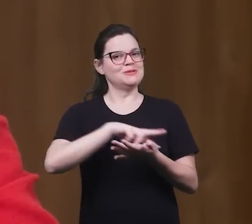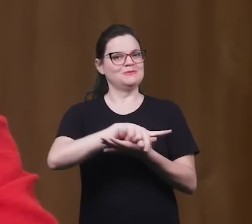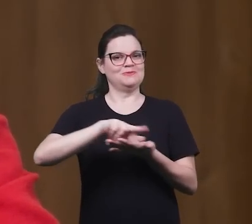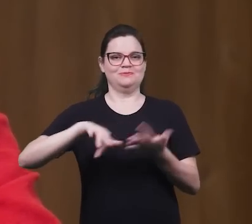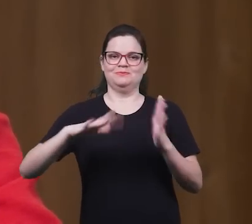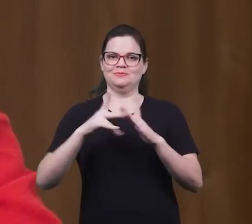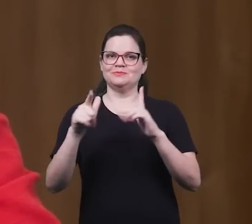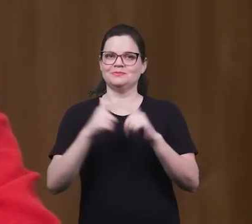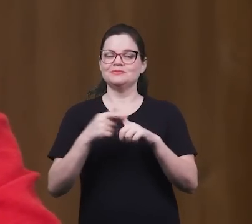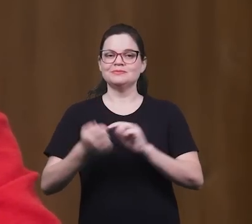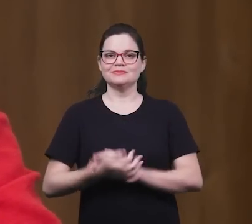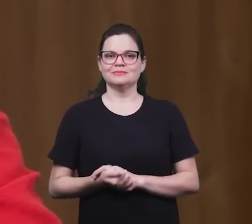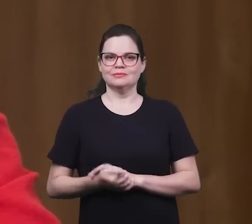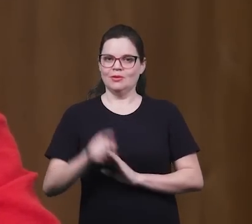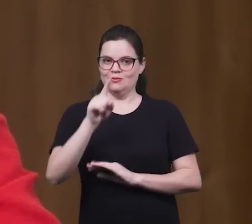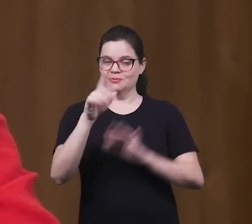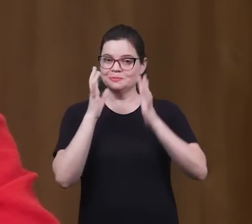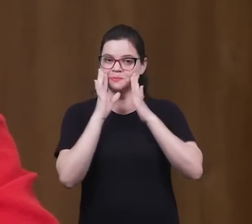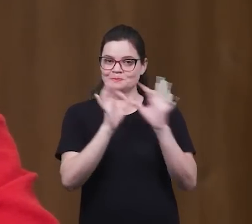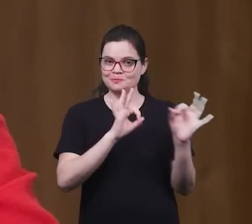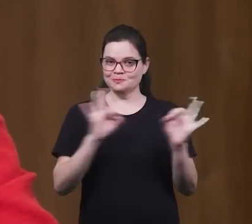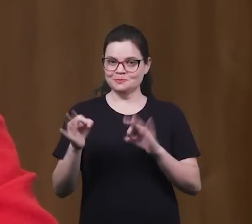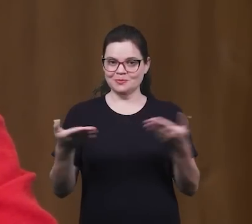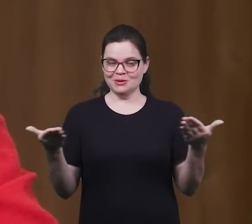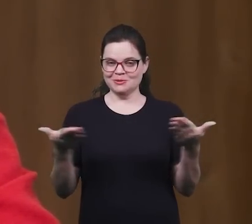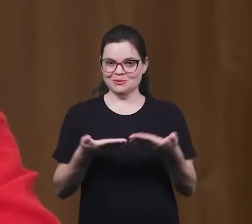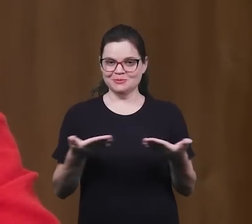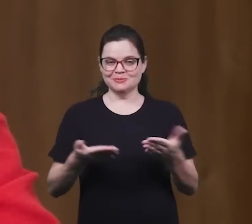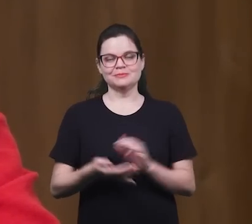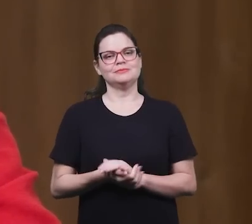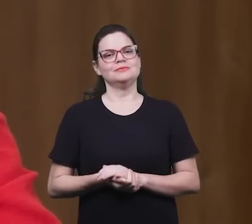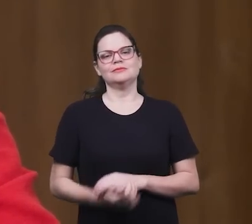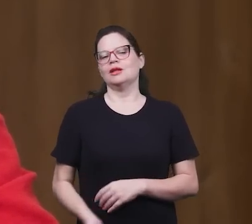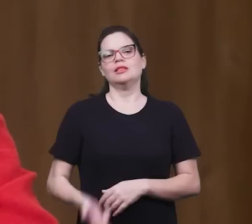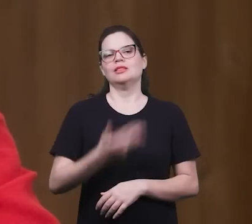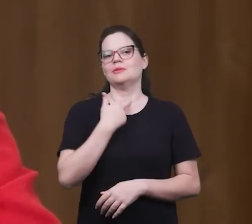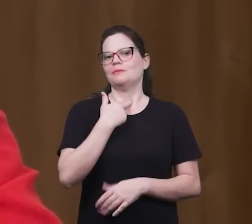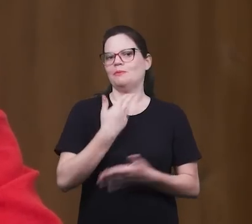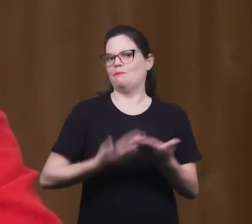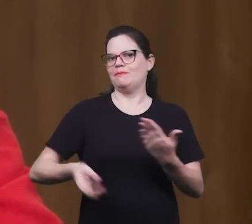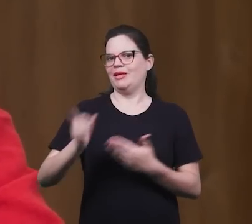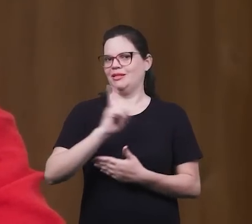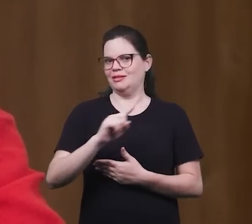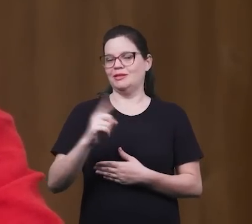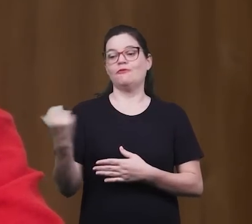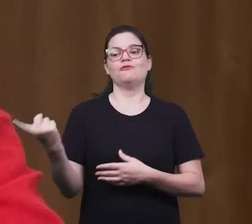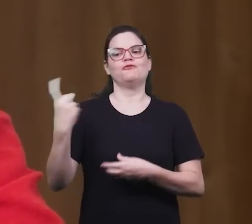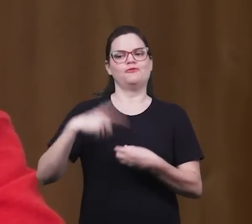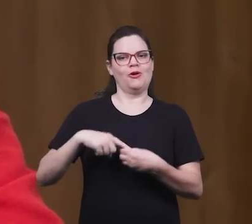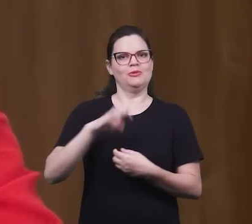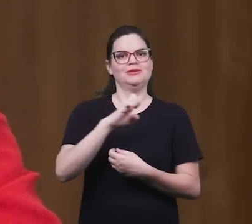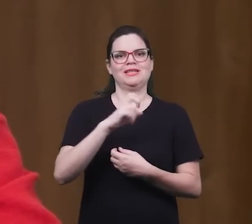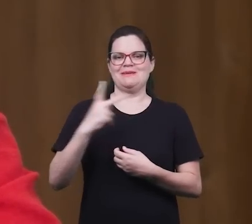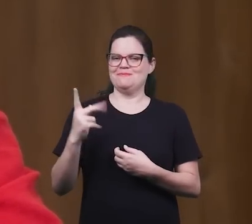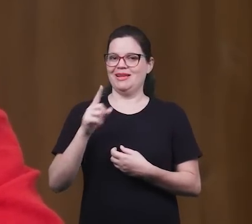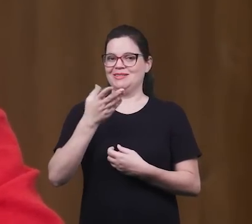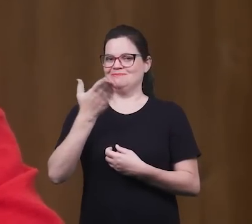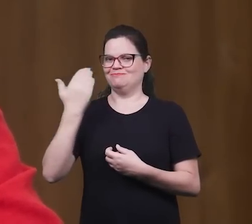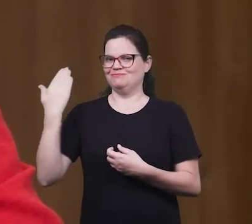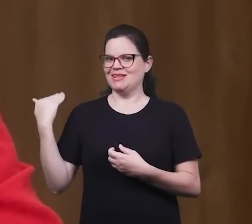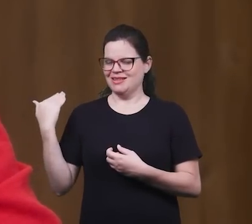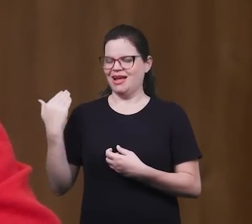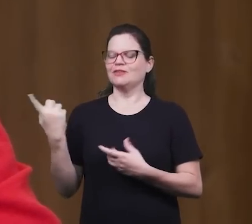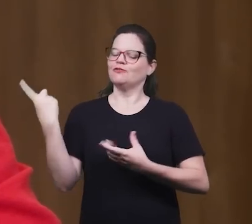nossa igreja. Você tem acompanhado essa edição? Não pode perder. Então, volte na nossa playlist